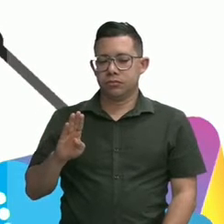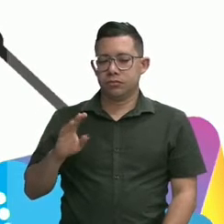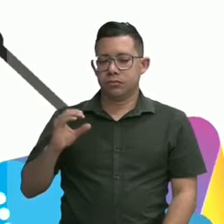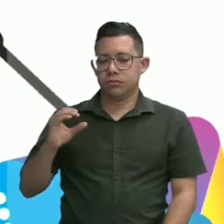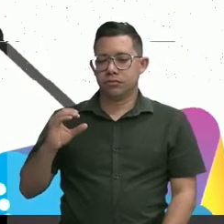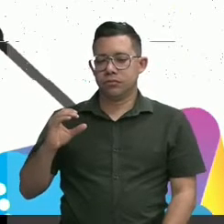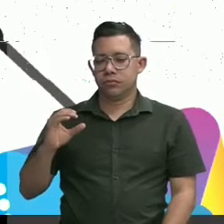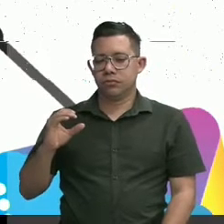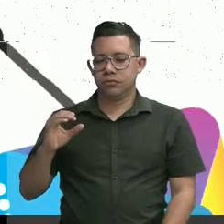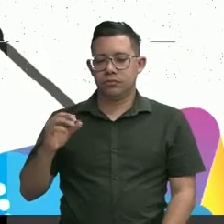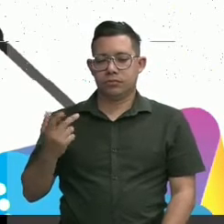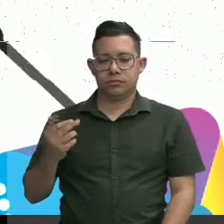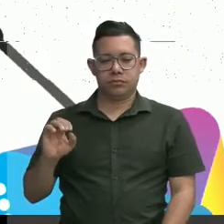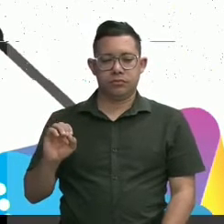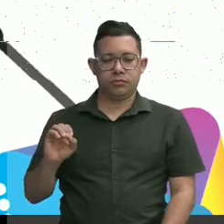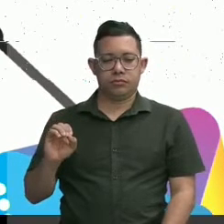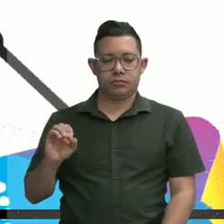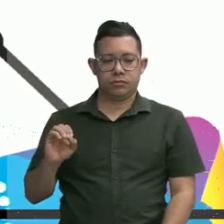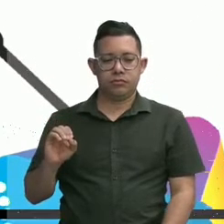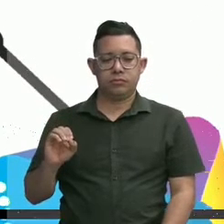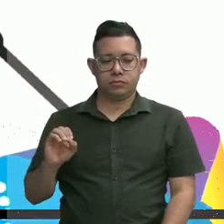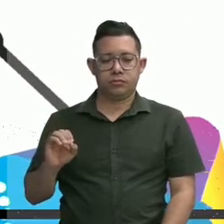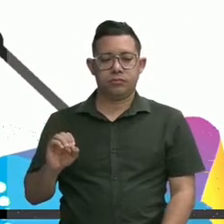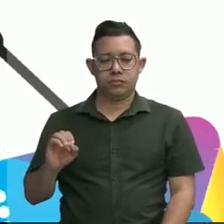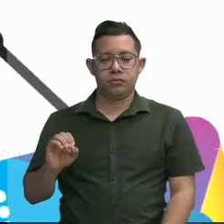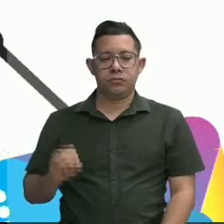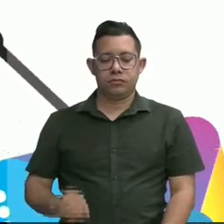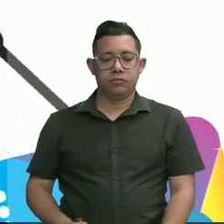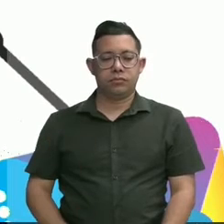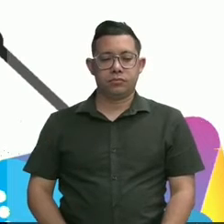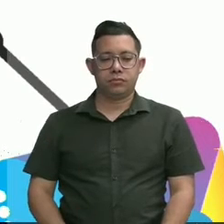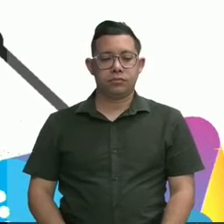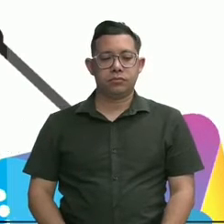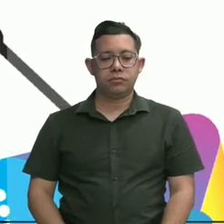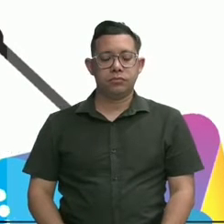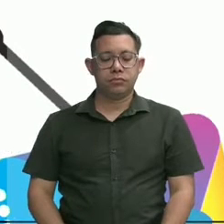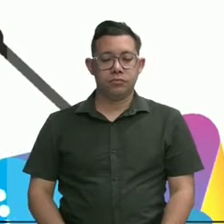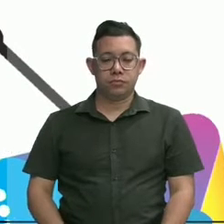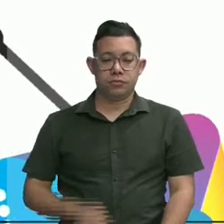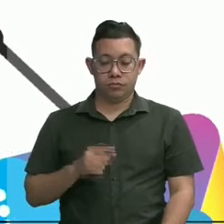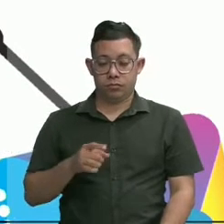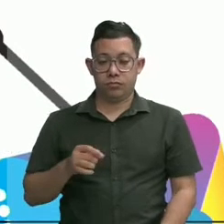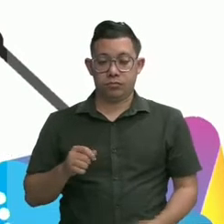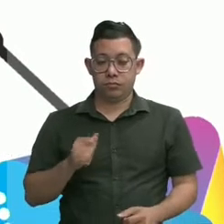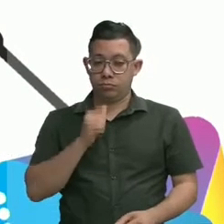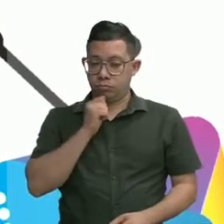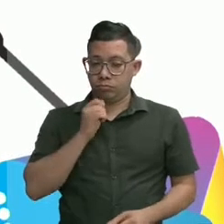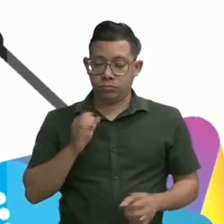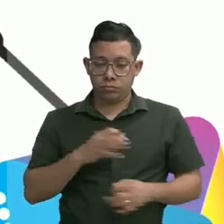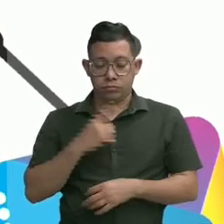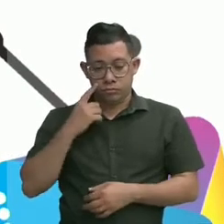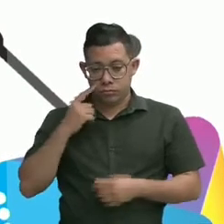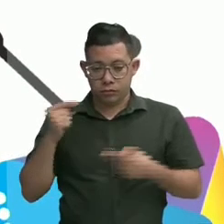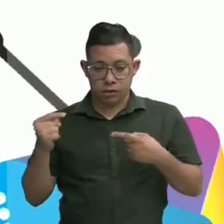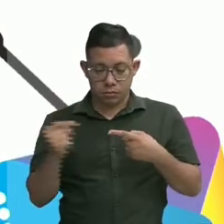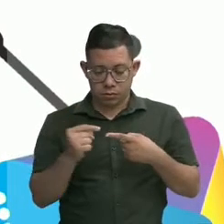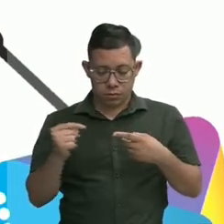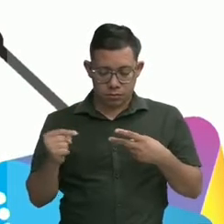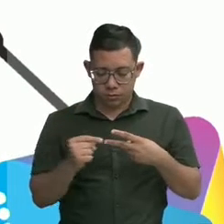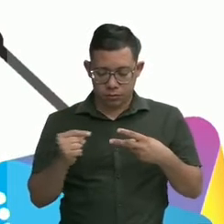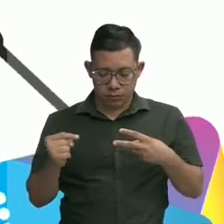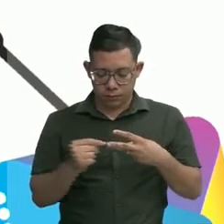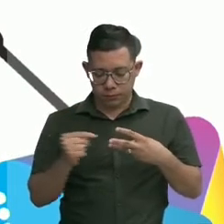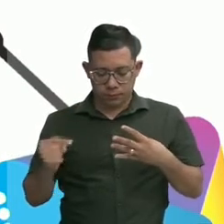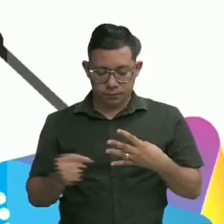pontos e são iguais a zero então aqui também tem uma equação incompleta nesses quatro exemplos gente